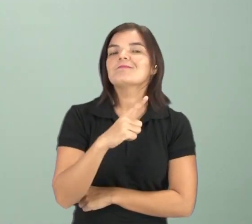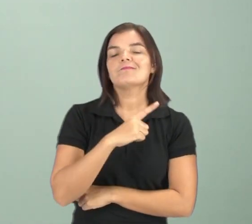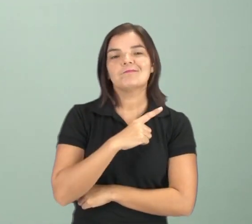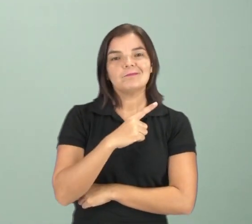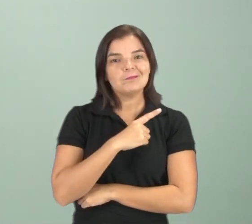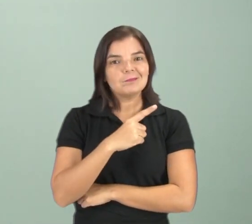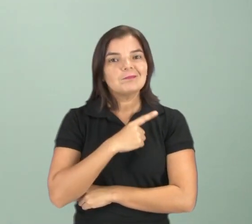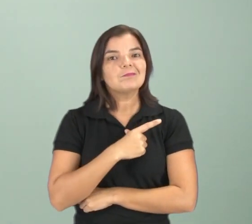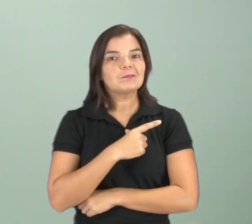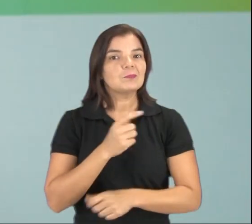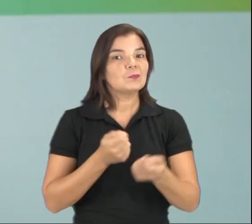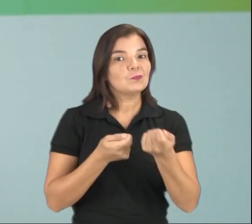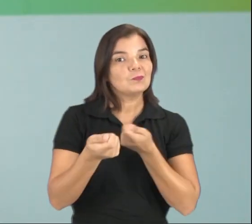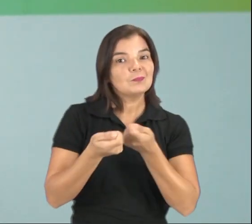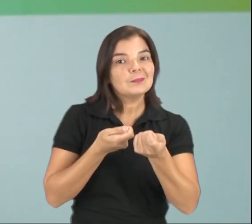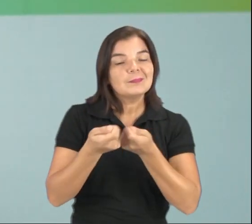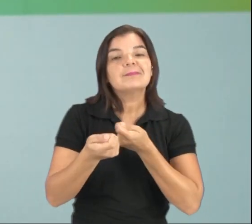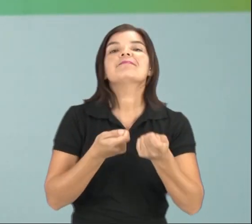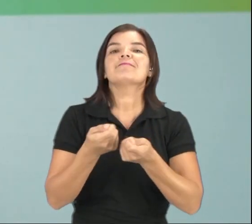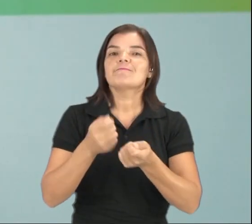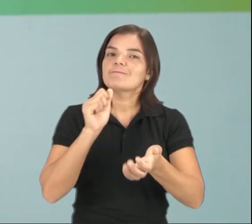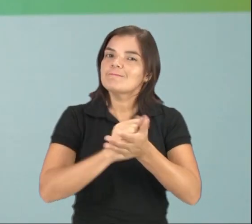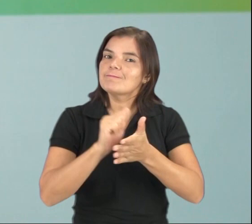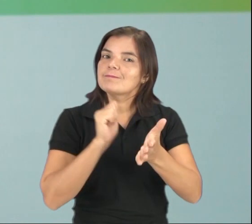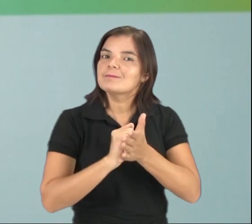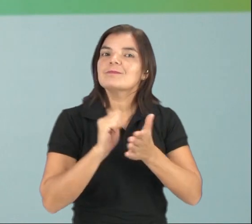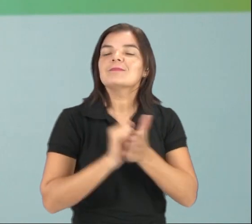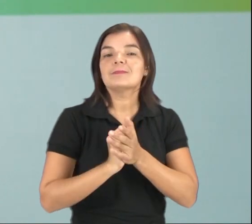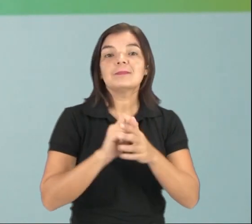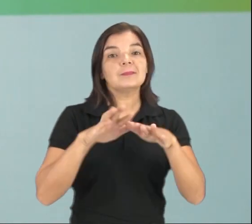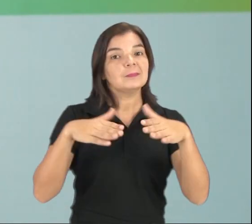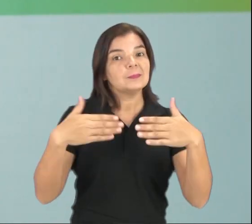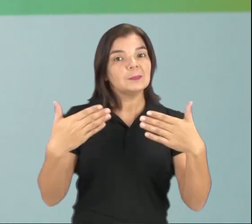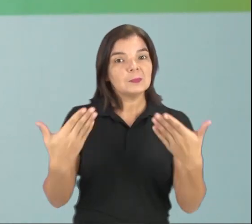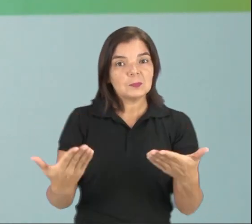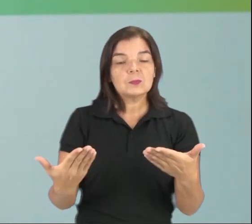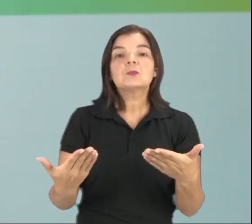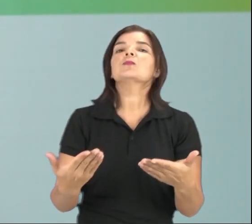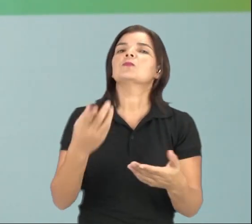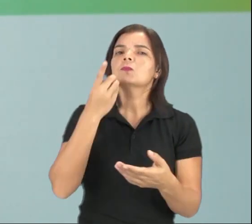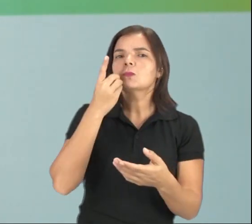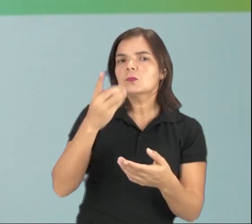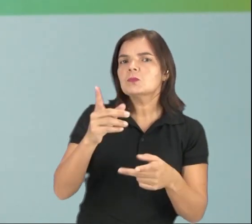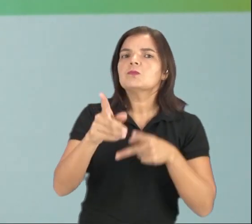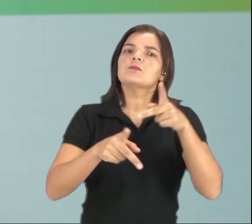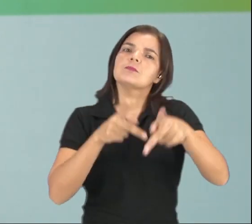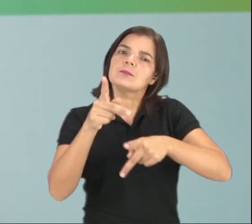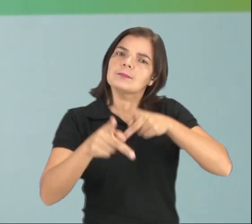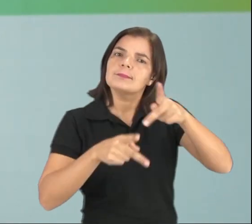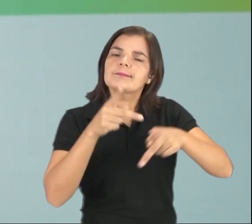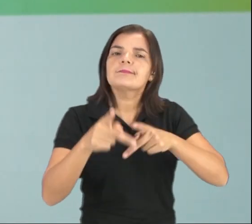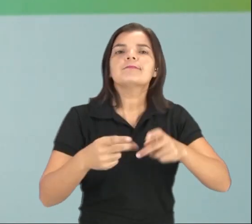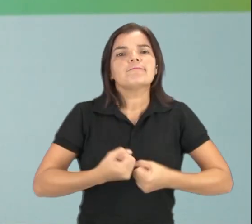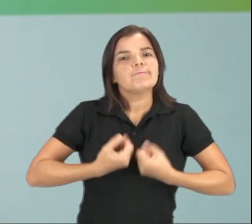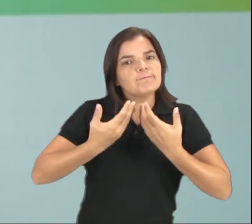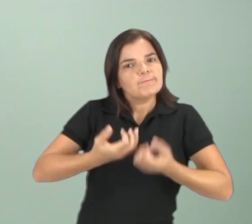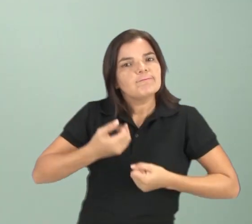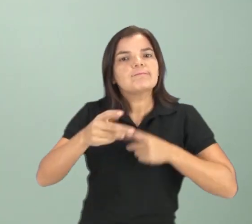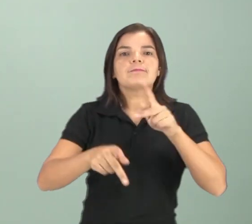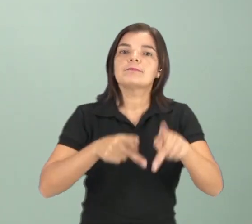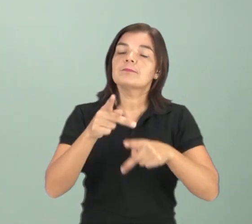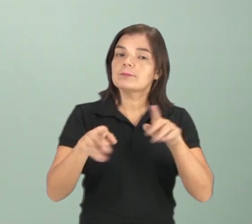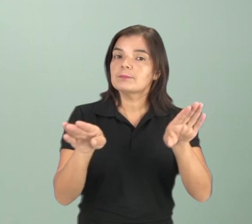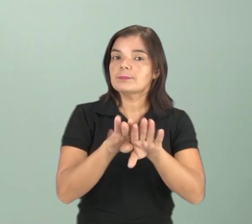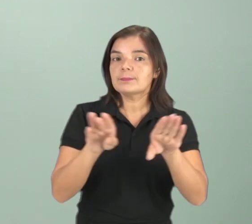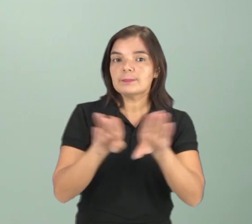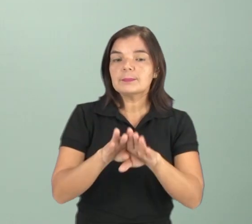o controle aí da escrita. Então, os ditados populares, as expressões